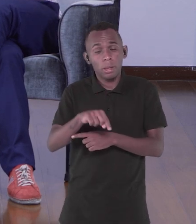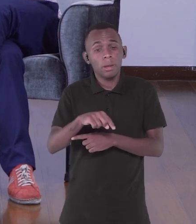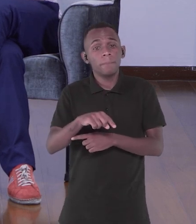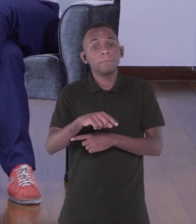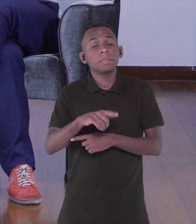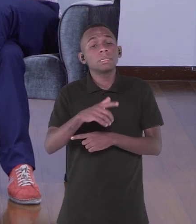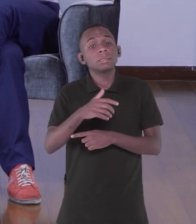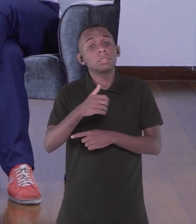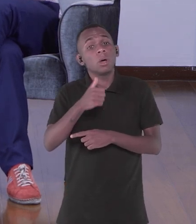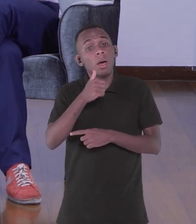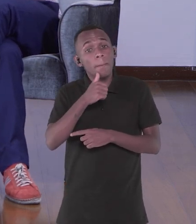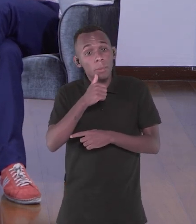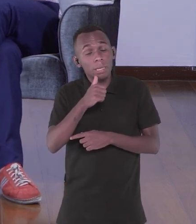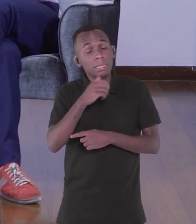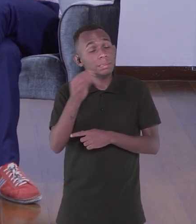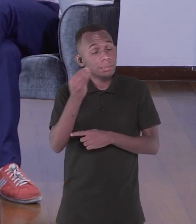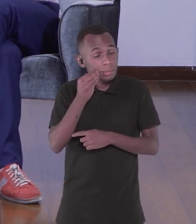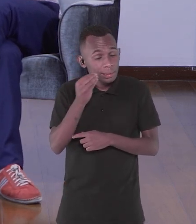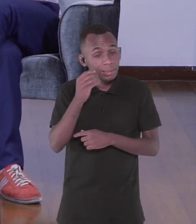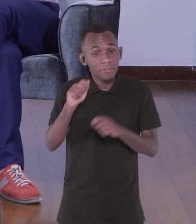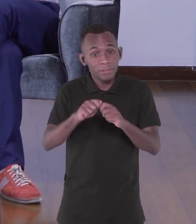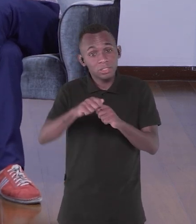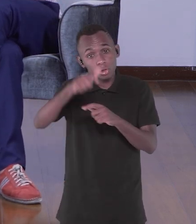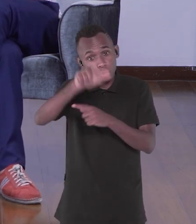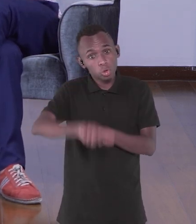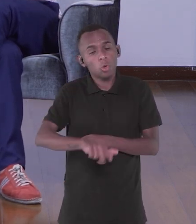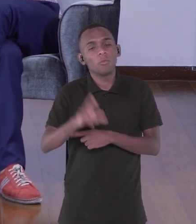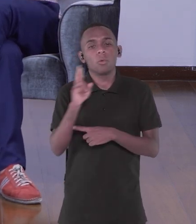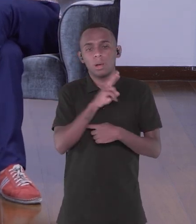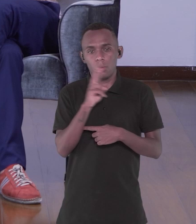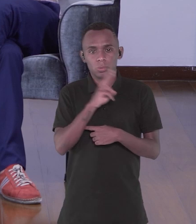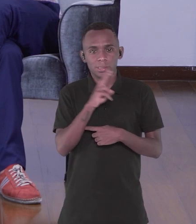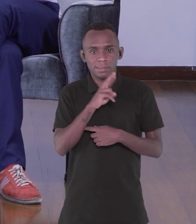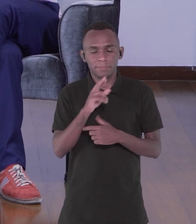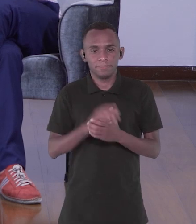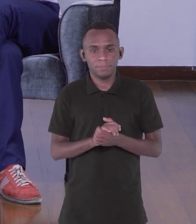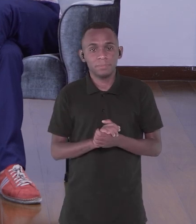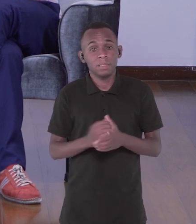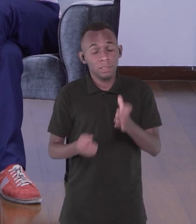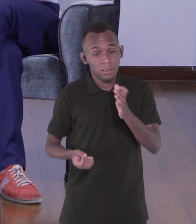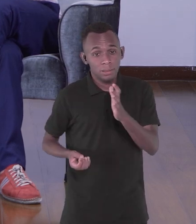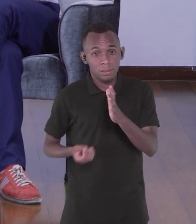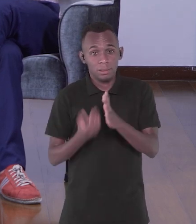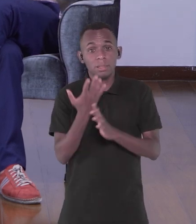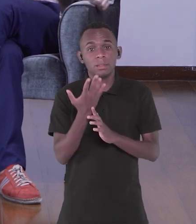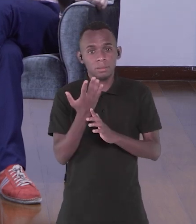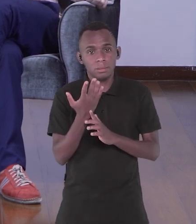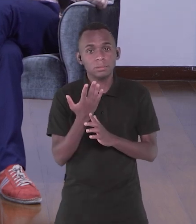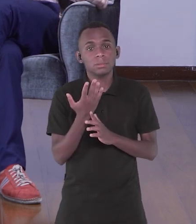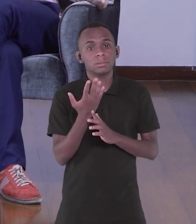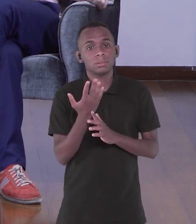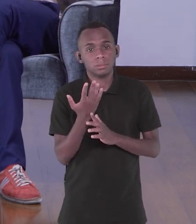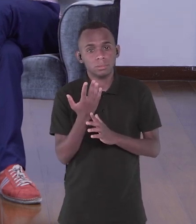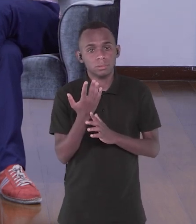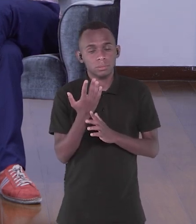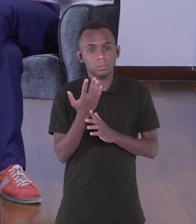A Merkel tenta repetir a mesma coisa com a Rússia e cria, ou basicamente estabelece os